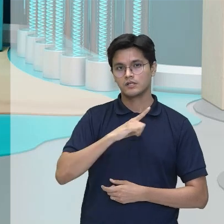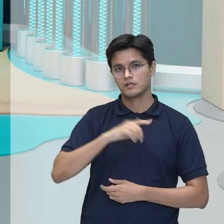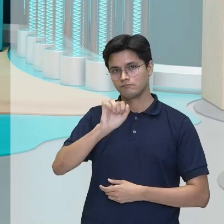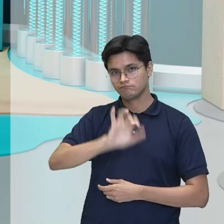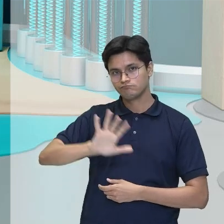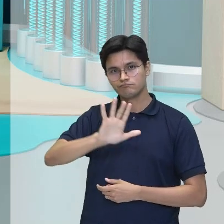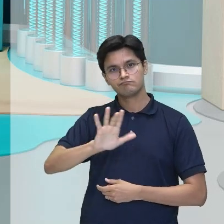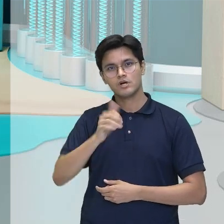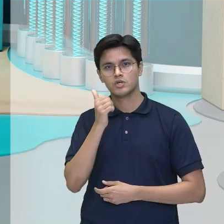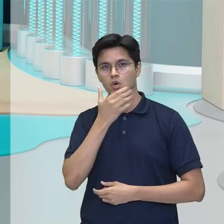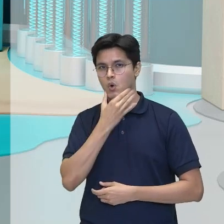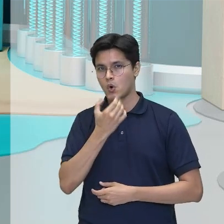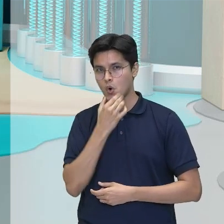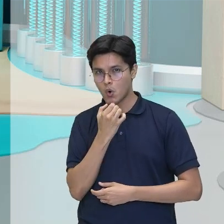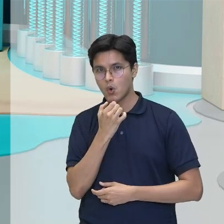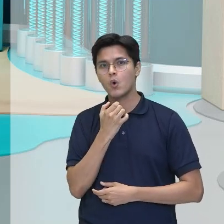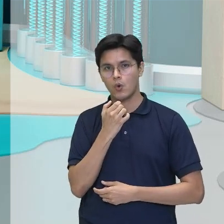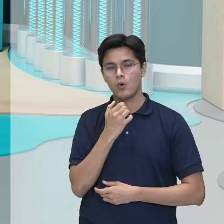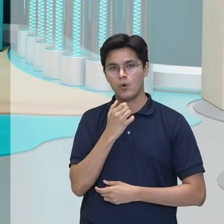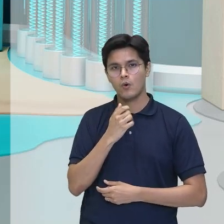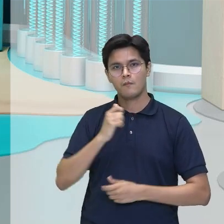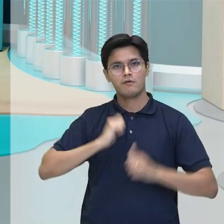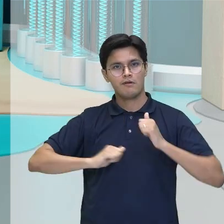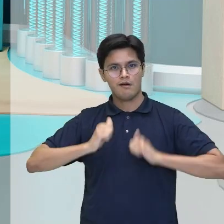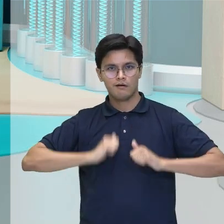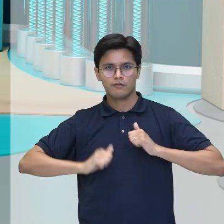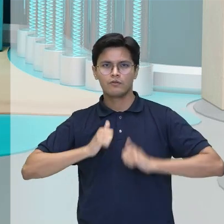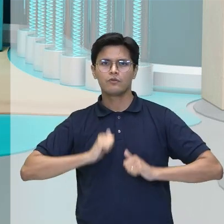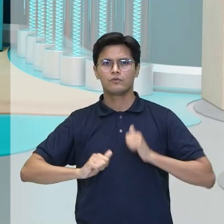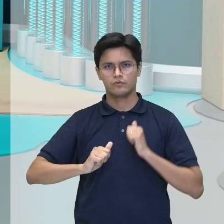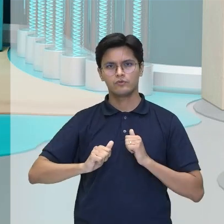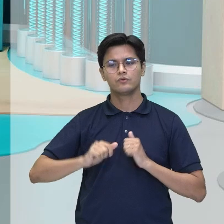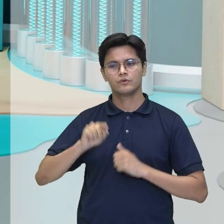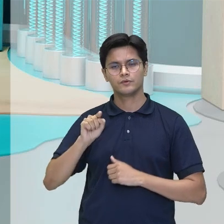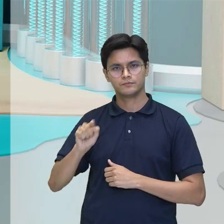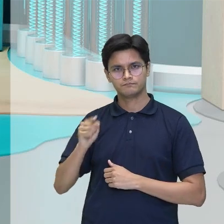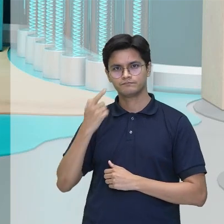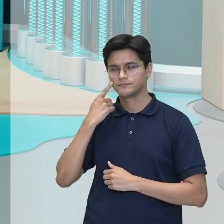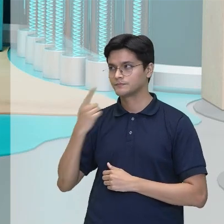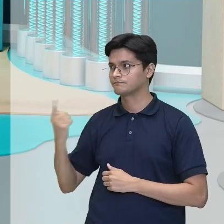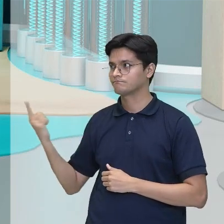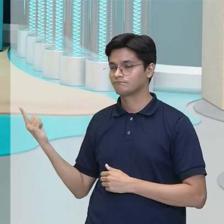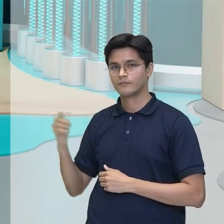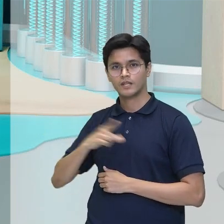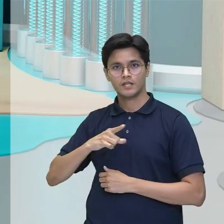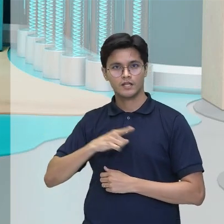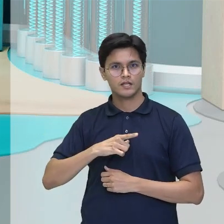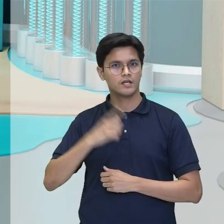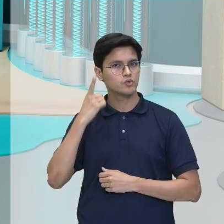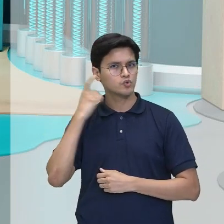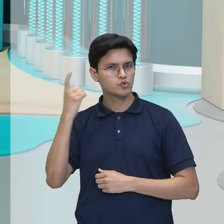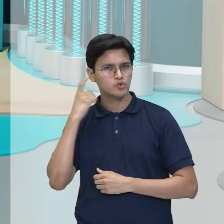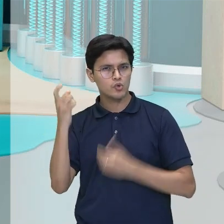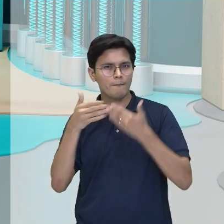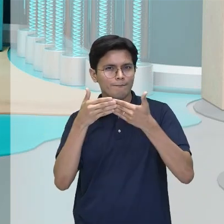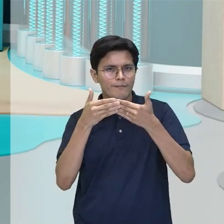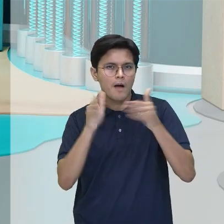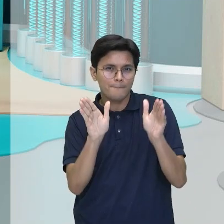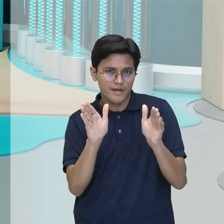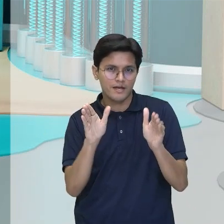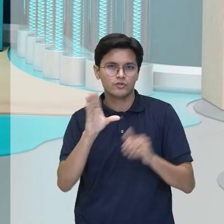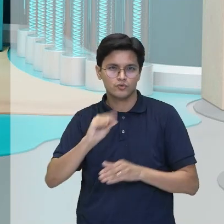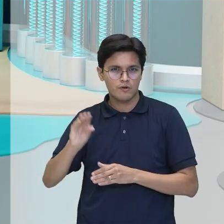An actor, né? O som bem aberto de é. An actor, um ator. Próxima